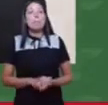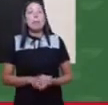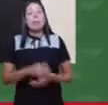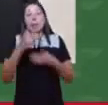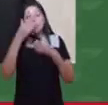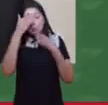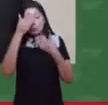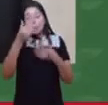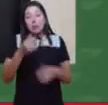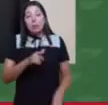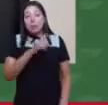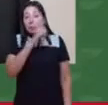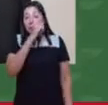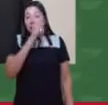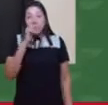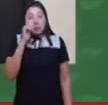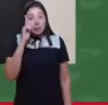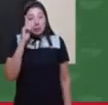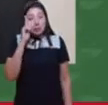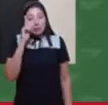Obrigado, líder Bongás.